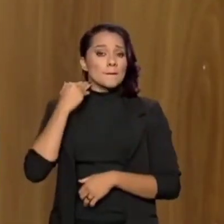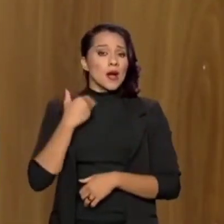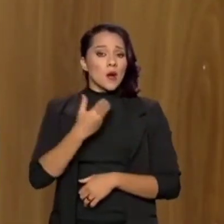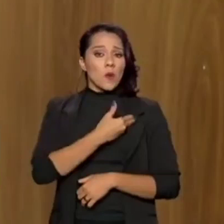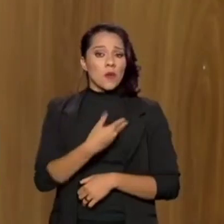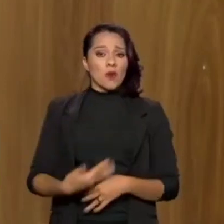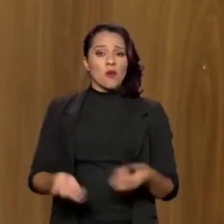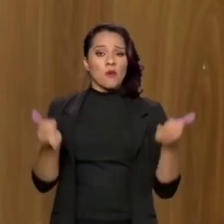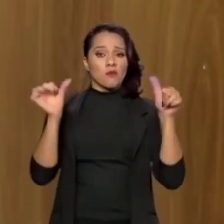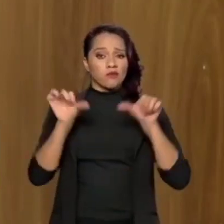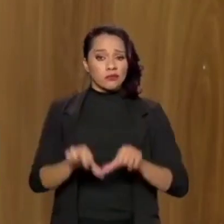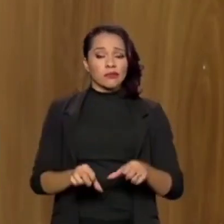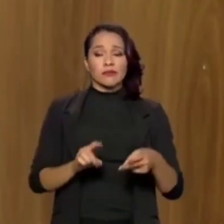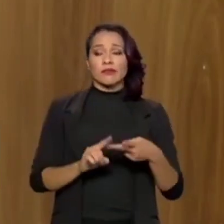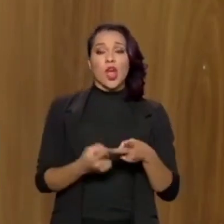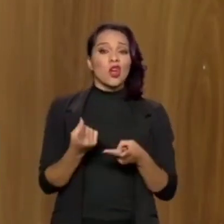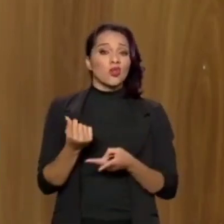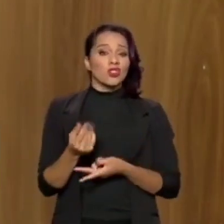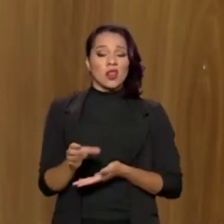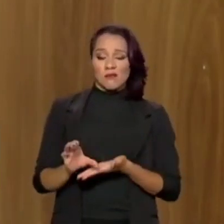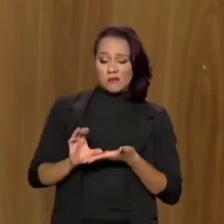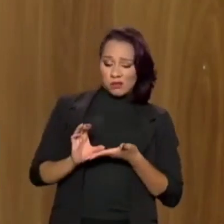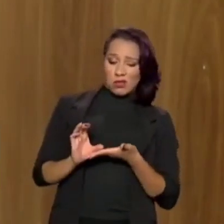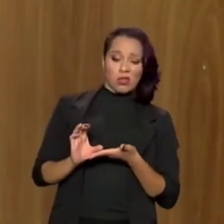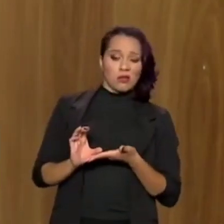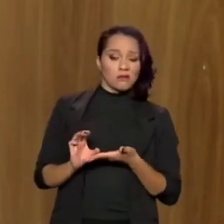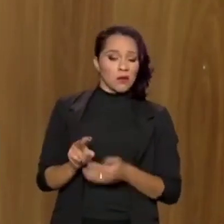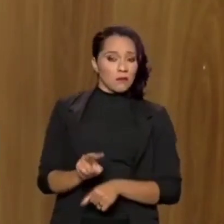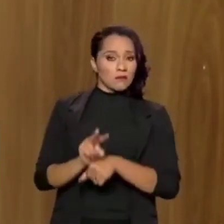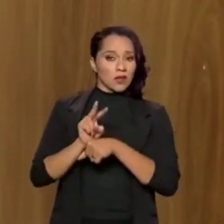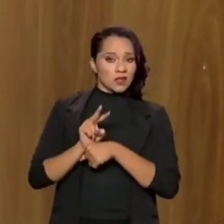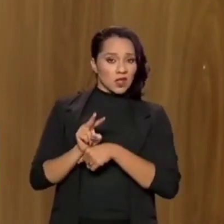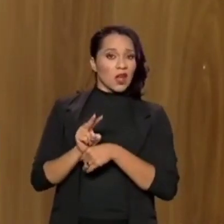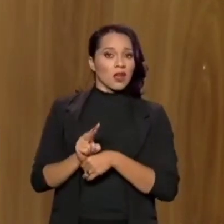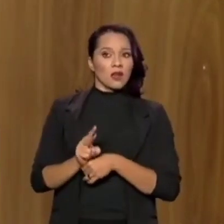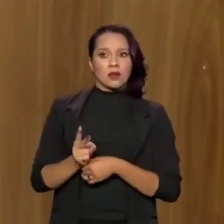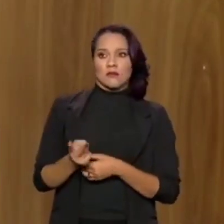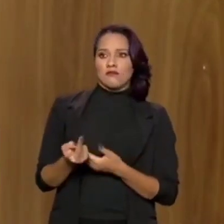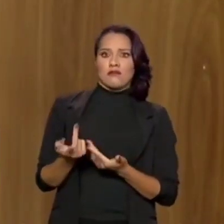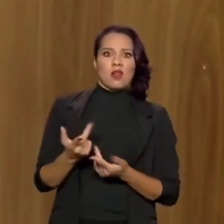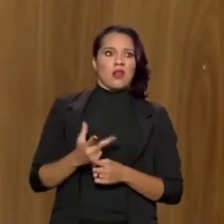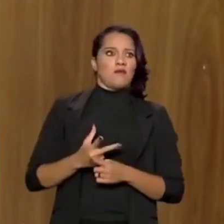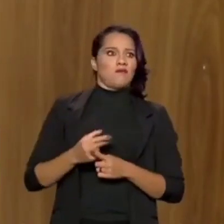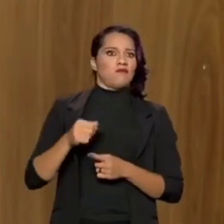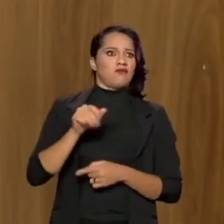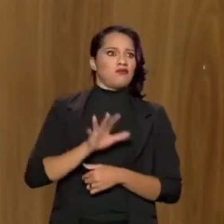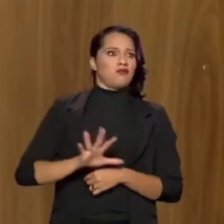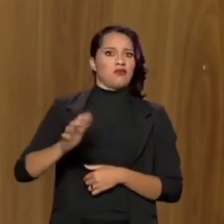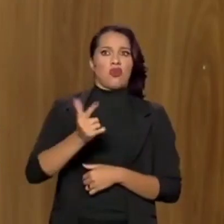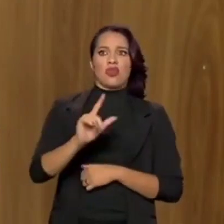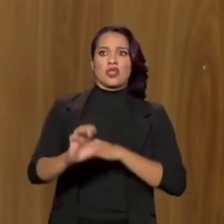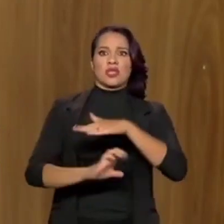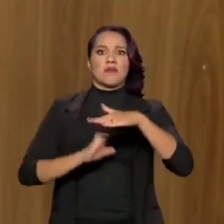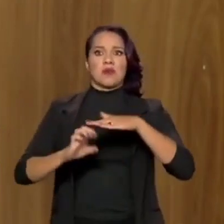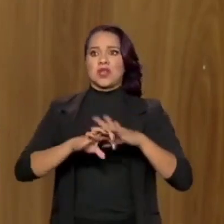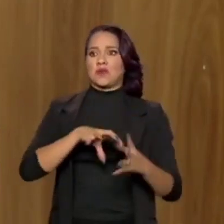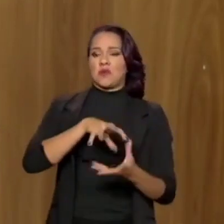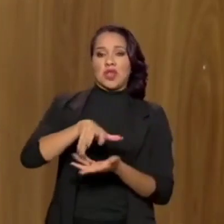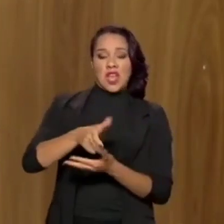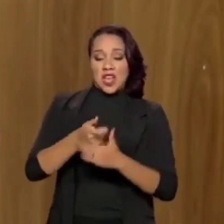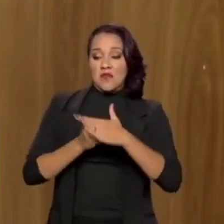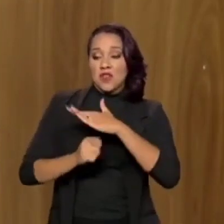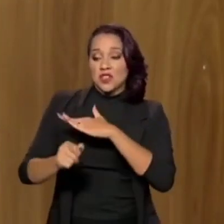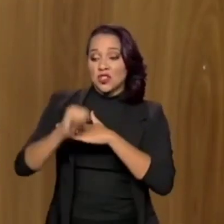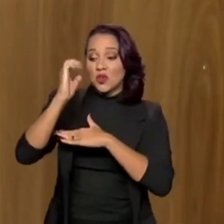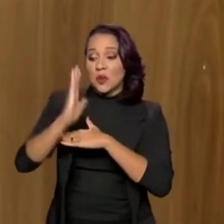também, com recursos que receberam para emprestar para grandes campeões nacionais, grandes empresas, em vez de cuidar